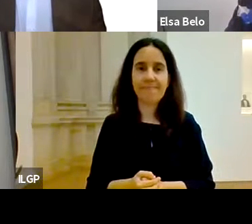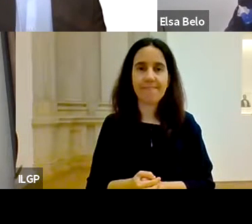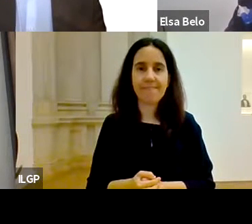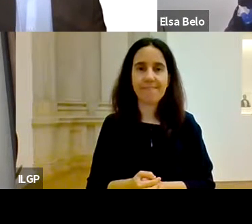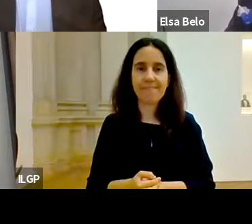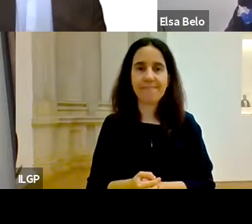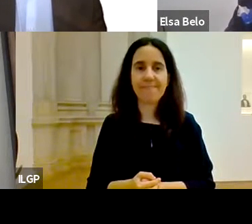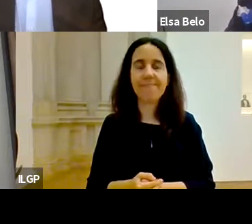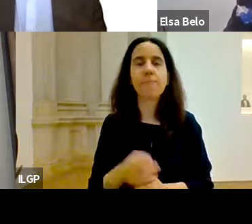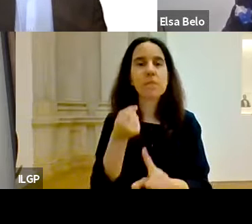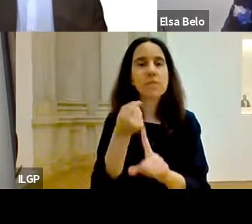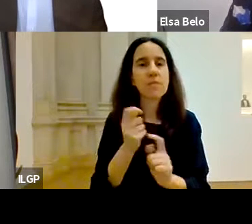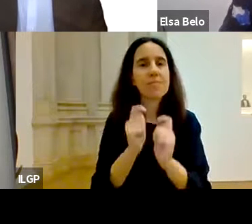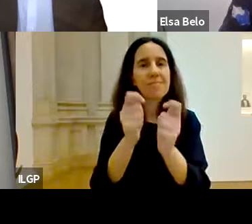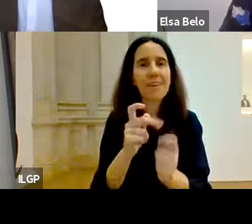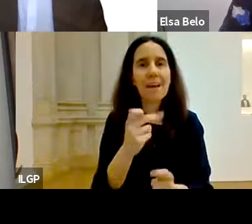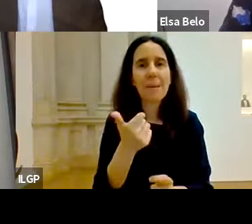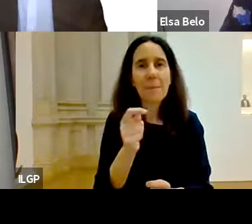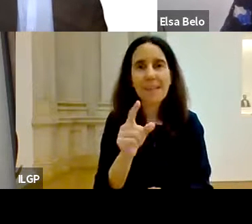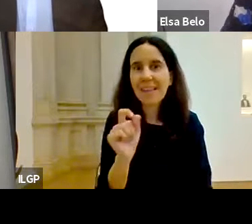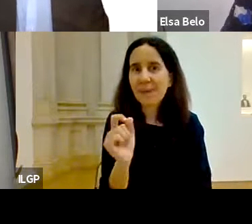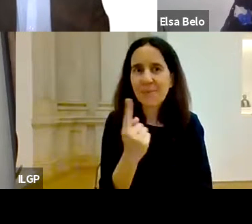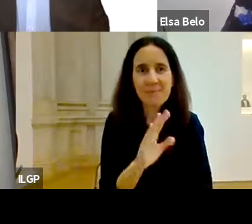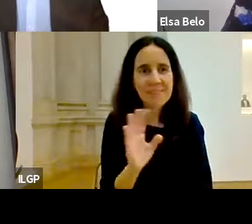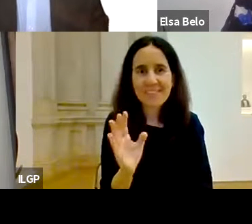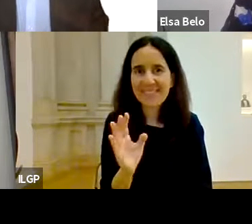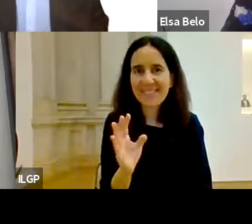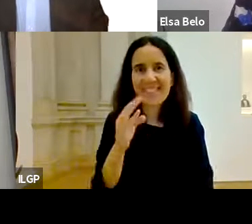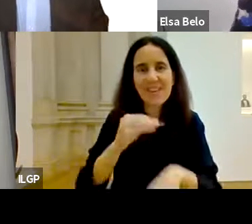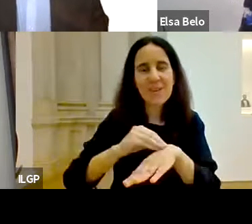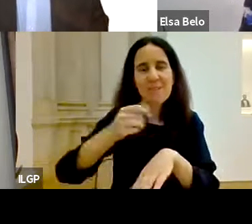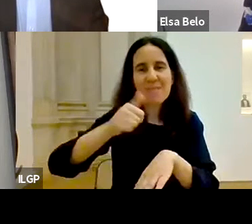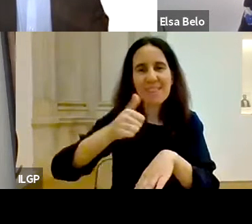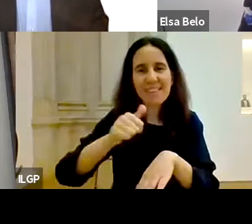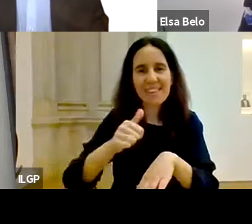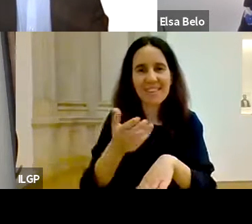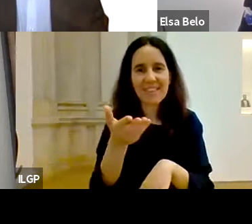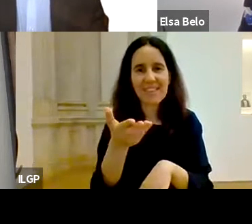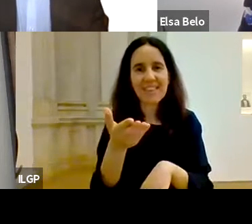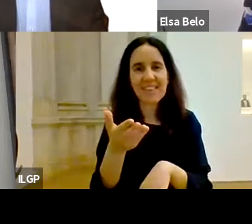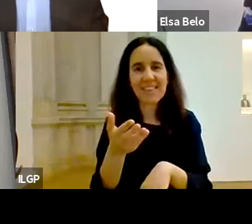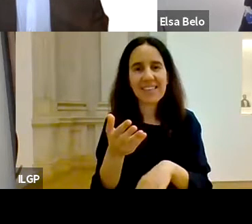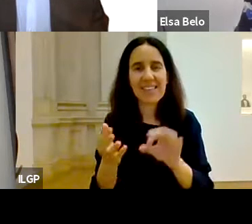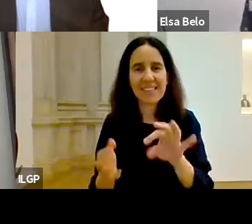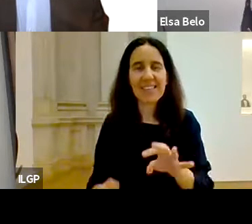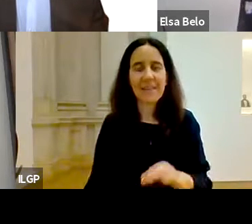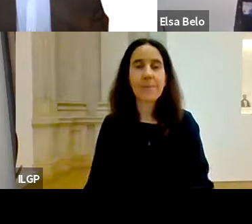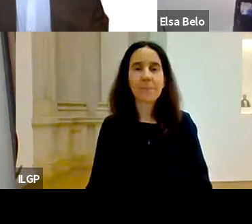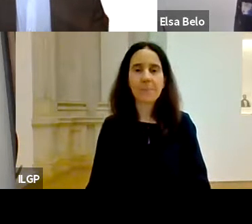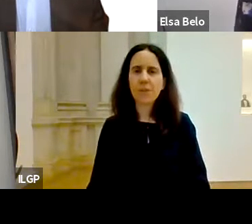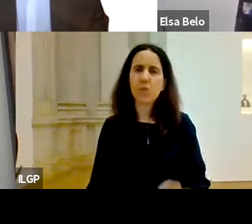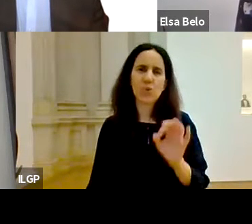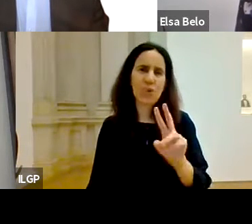O desafio para o Abel, que é muito rapidamente comentar esta... São mesmo só 2 apontamentos